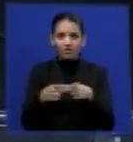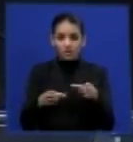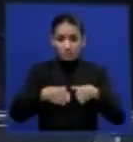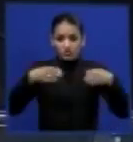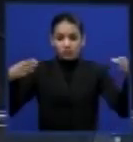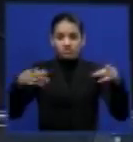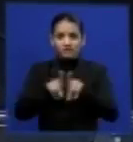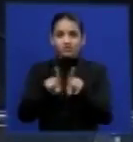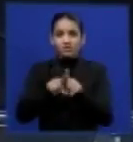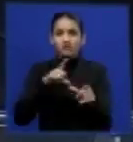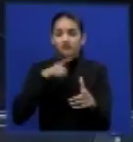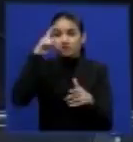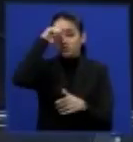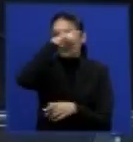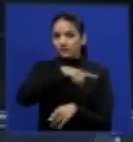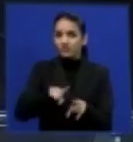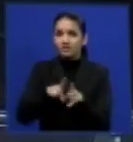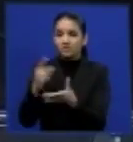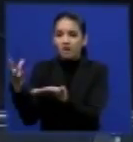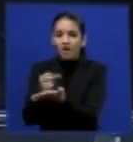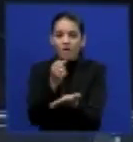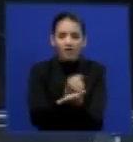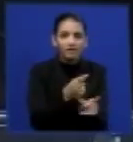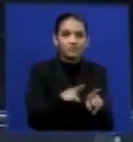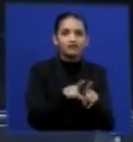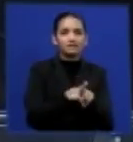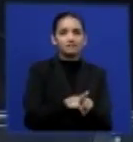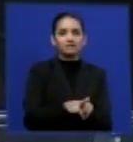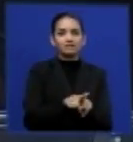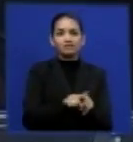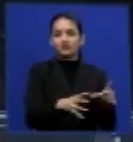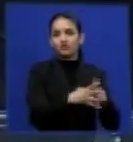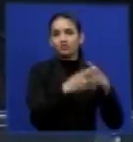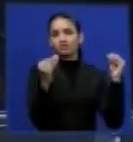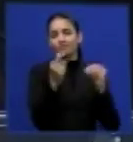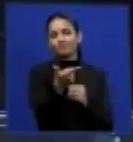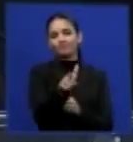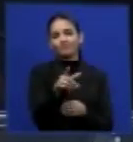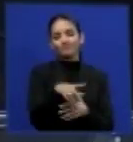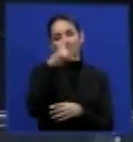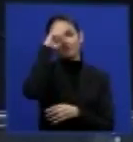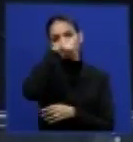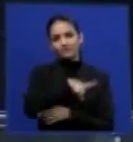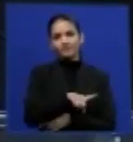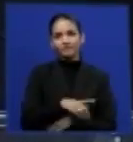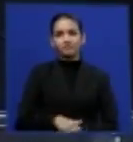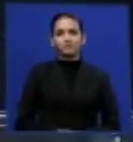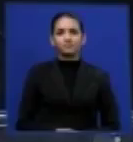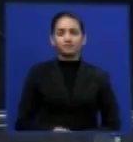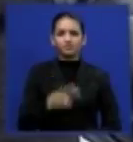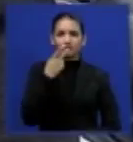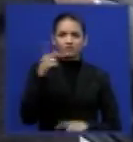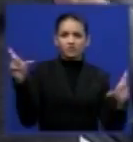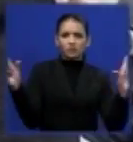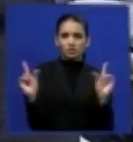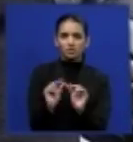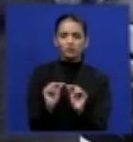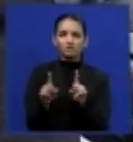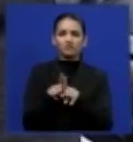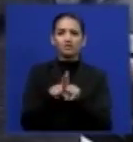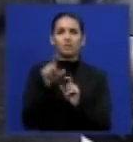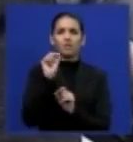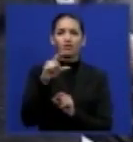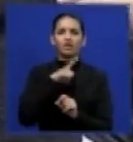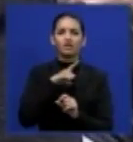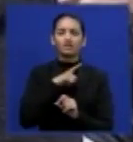dificuldades em matéria de coleta e eliminação eh não vou falar agora vou resumir aqui o que contém os